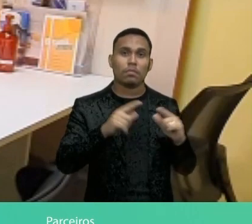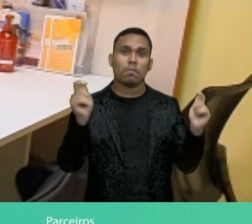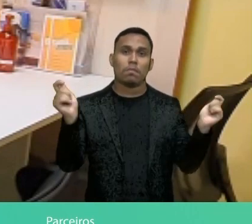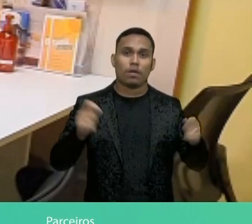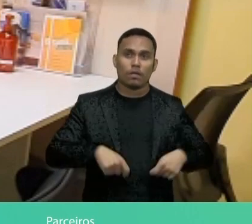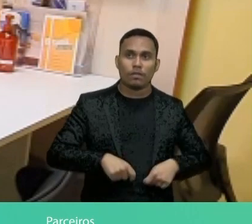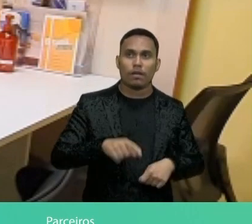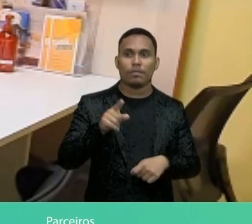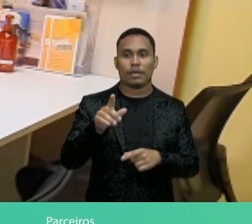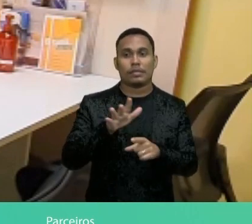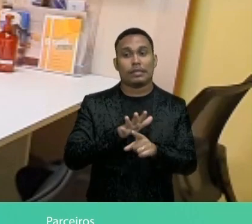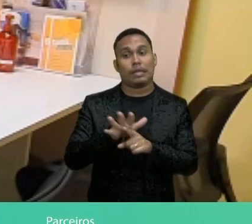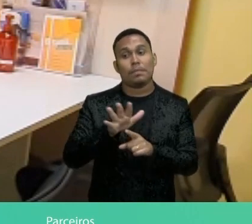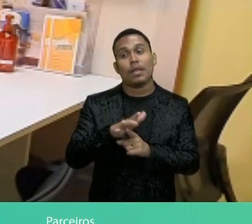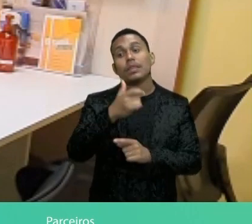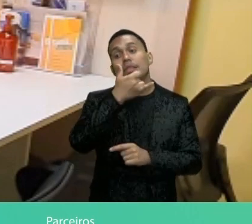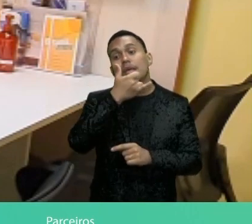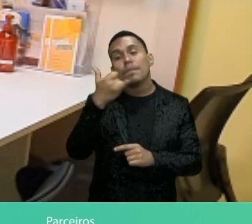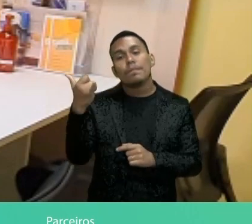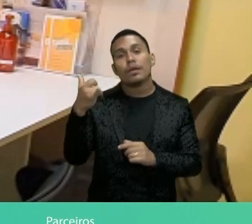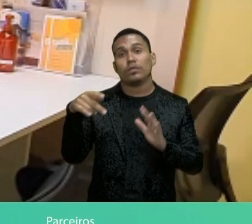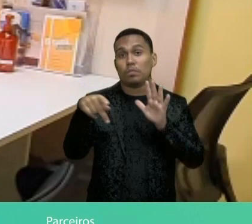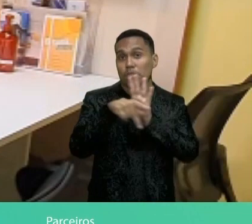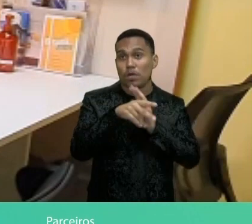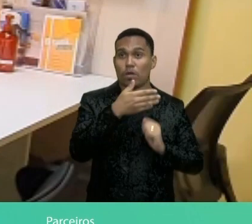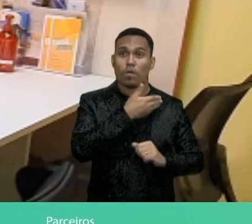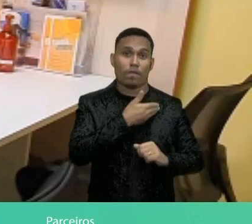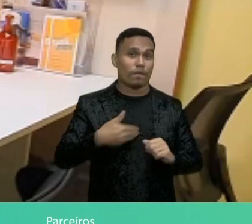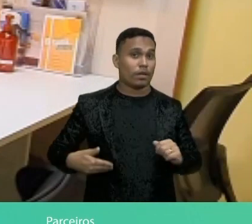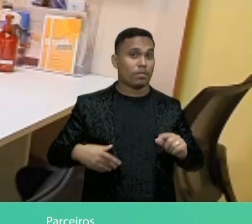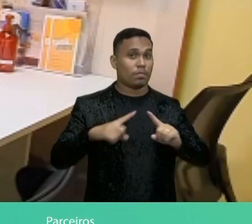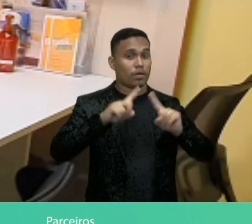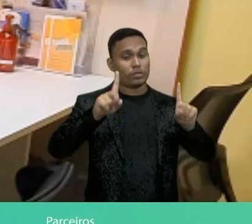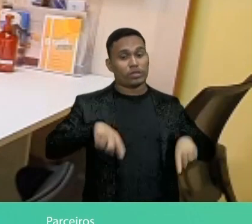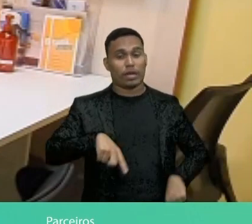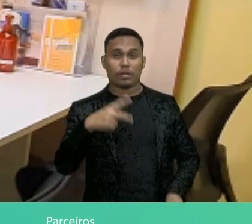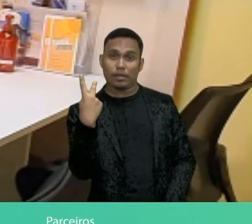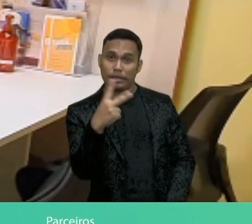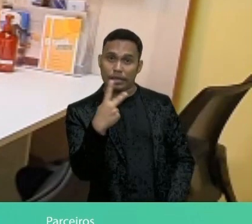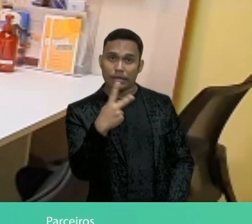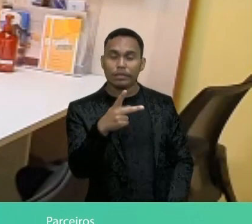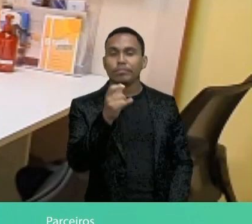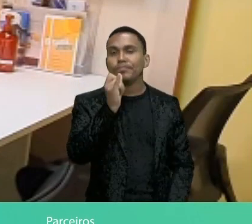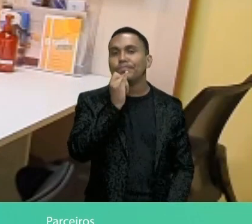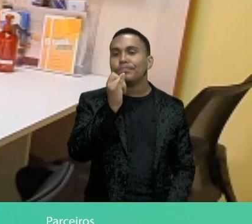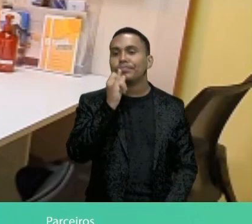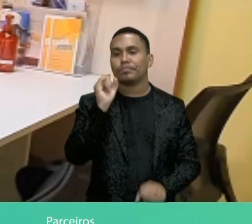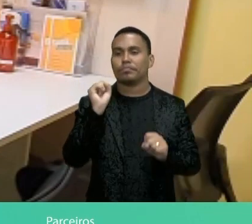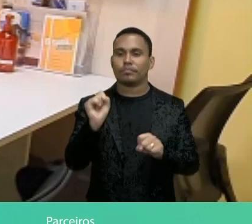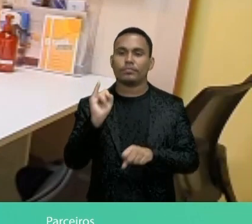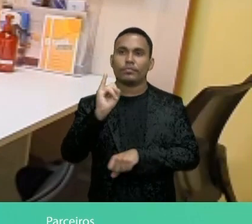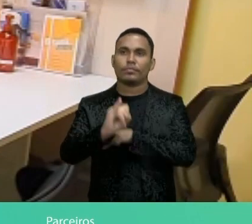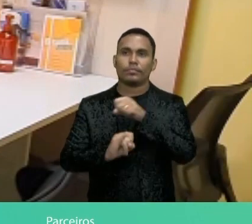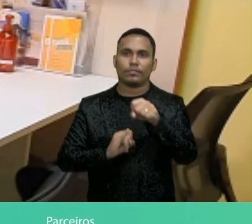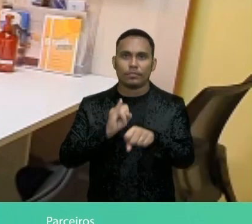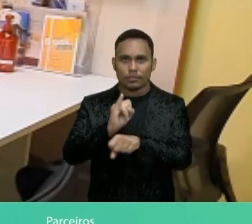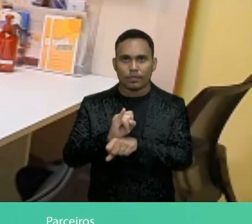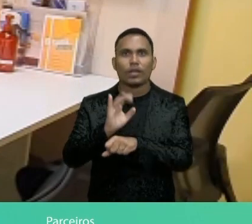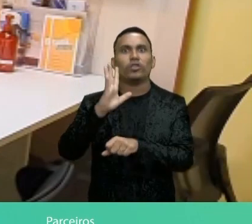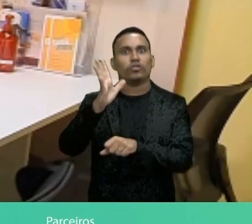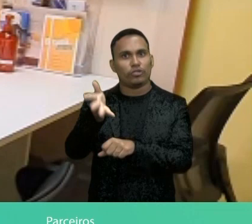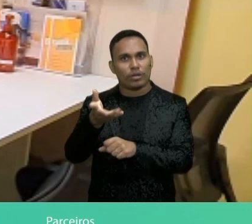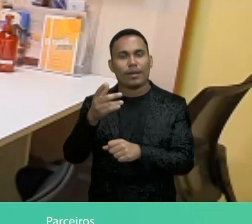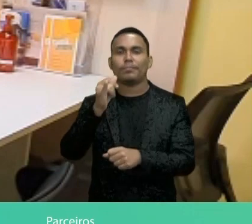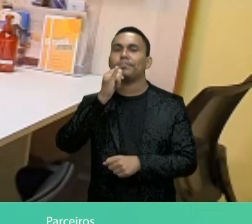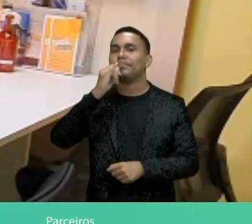possibly, por programas e iniciativas this will come from government iniciativas internacionais, initiatives, que já países como